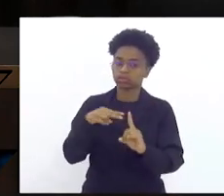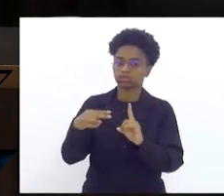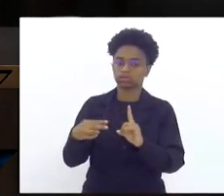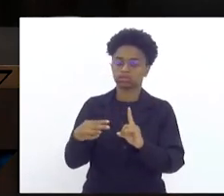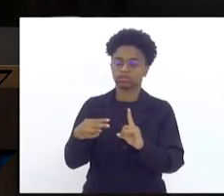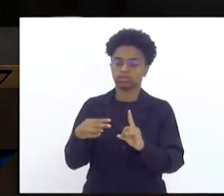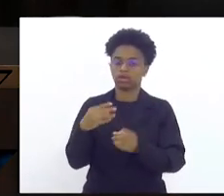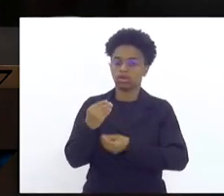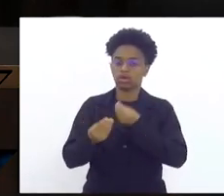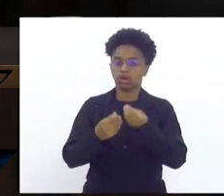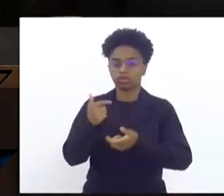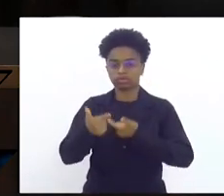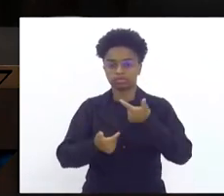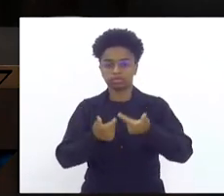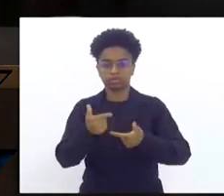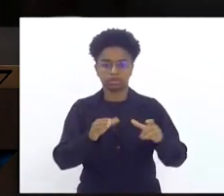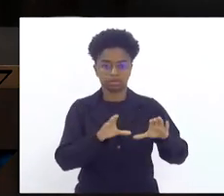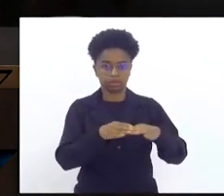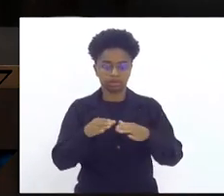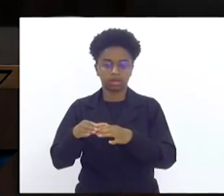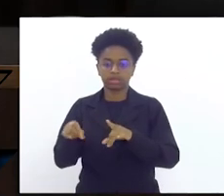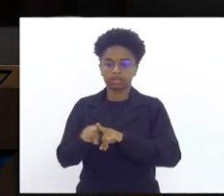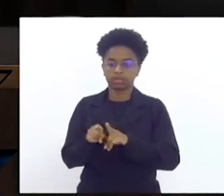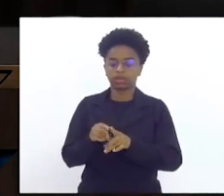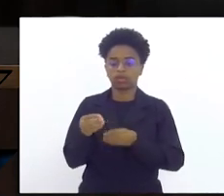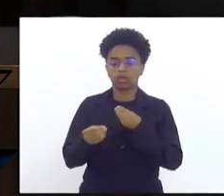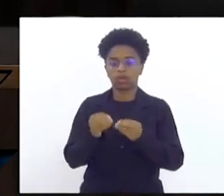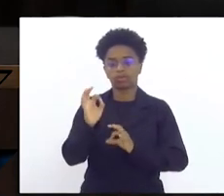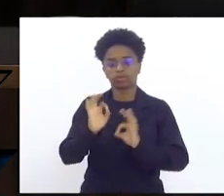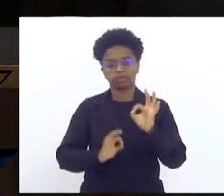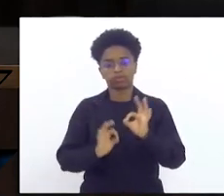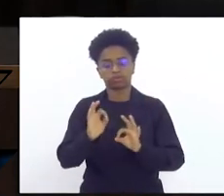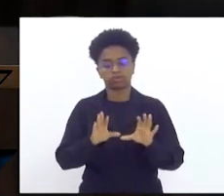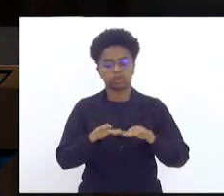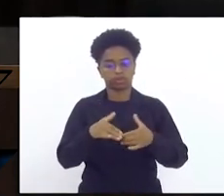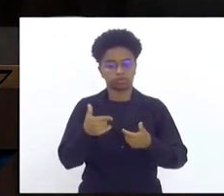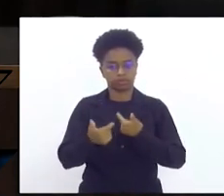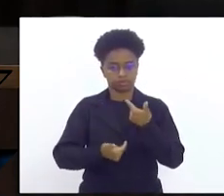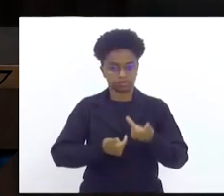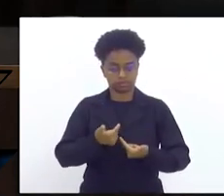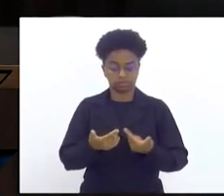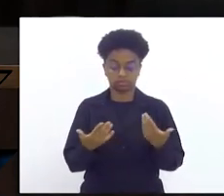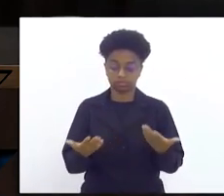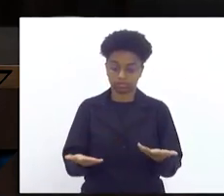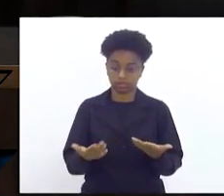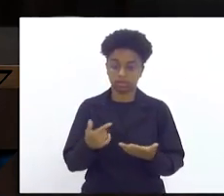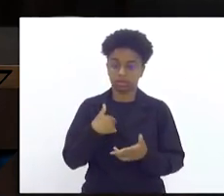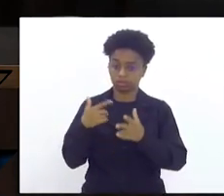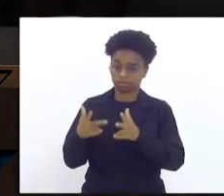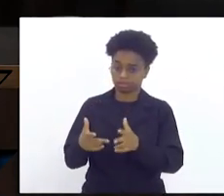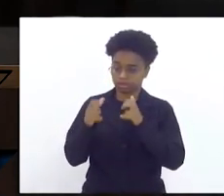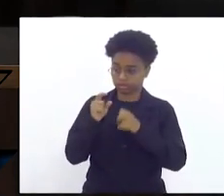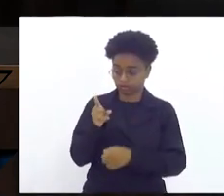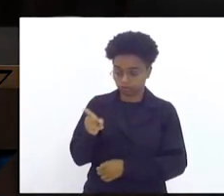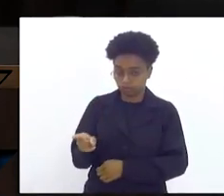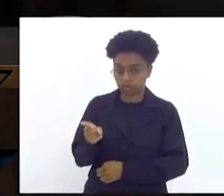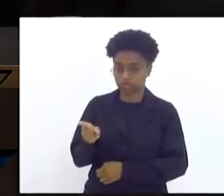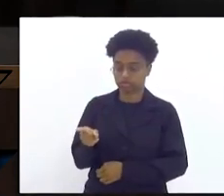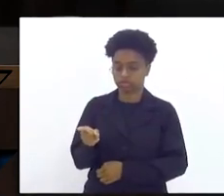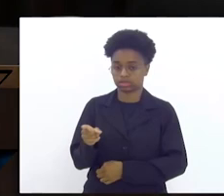dos trabalhadores e da auto-organização dos trabalhadores vejo né que vossa excelência